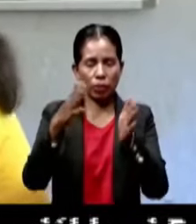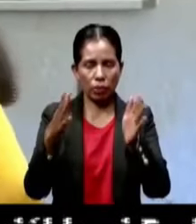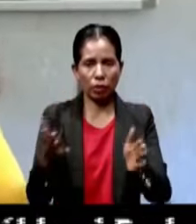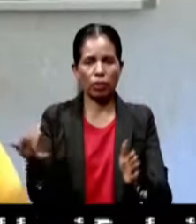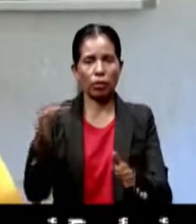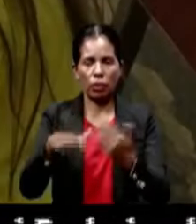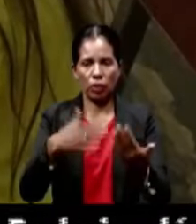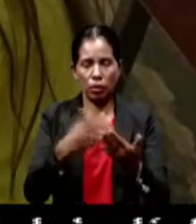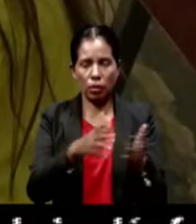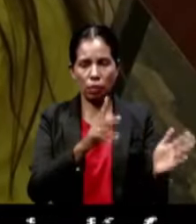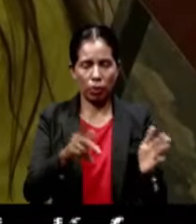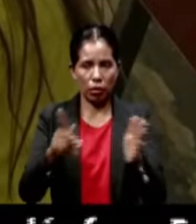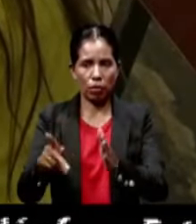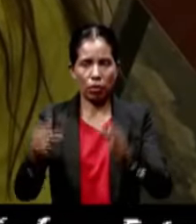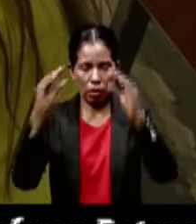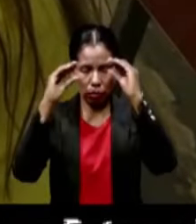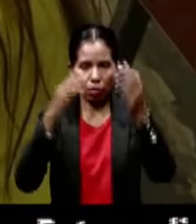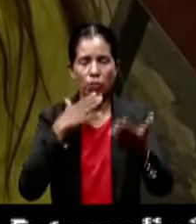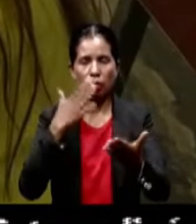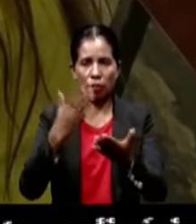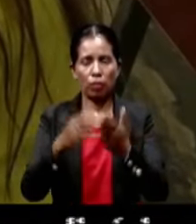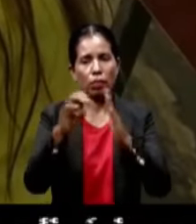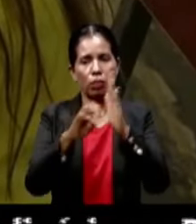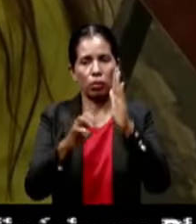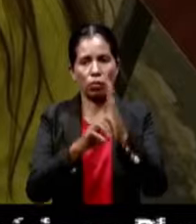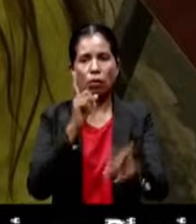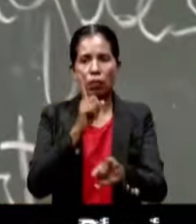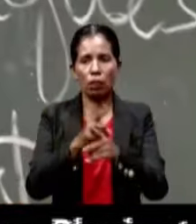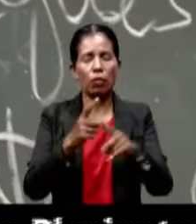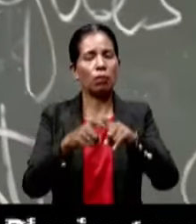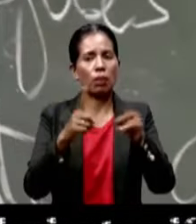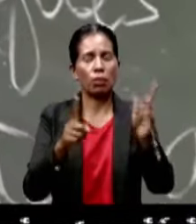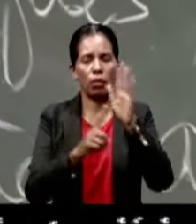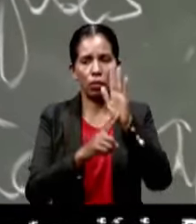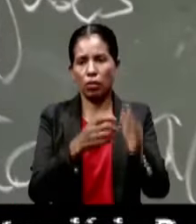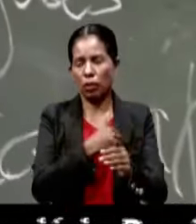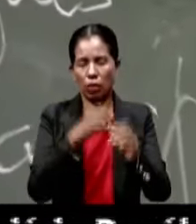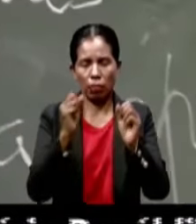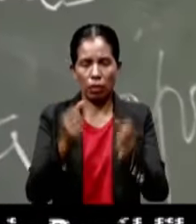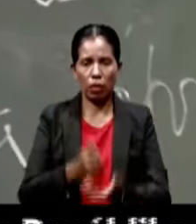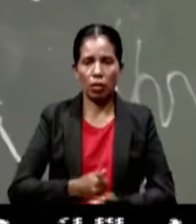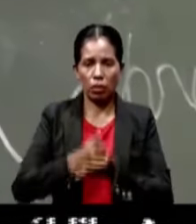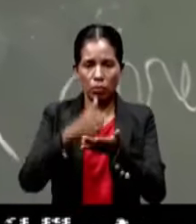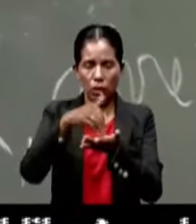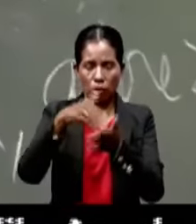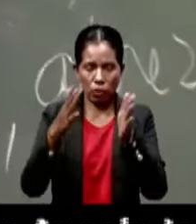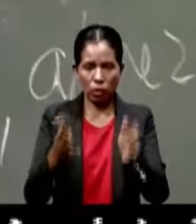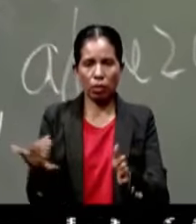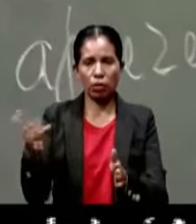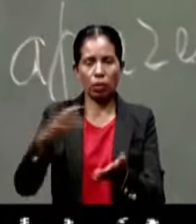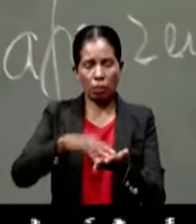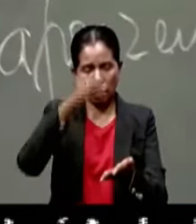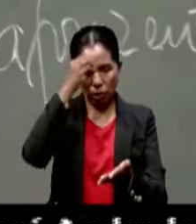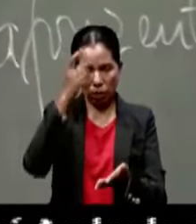guião, no plano manorin nebe feito, no estruturado, mai be ia realidade sirok belek tulung estudante sira atu aprende